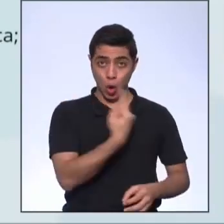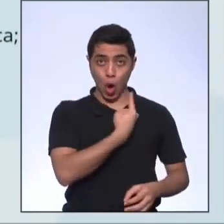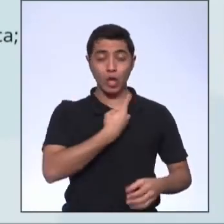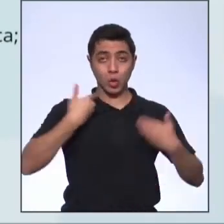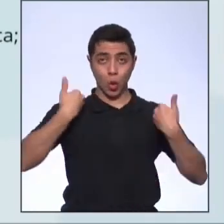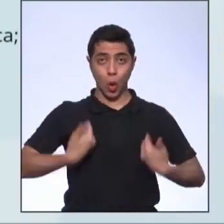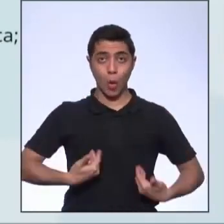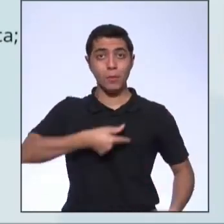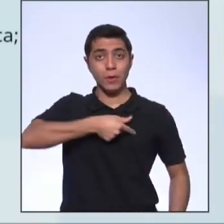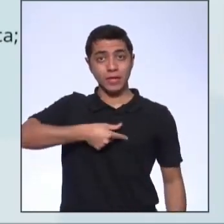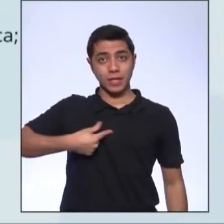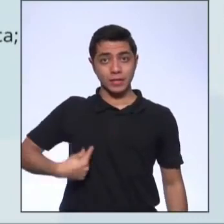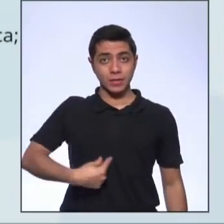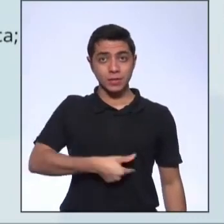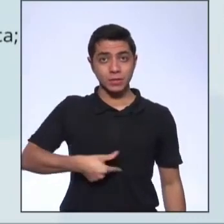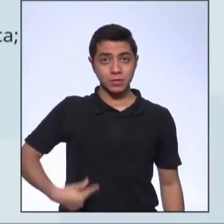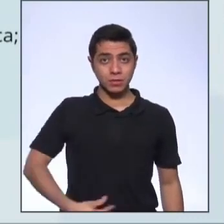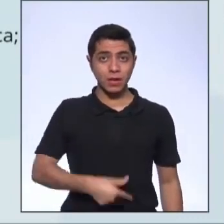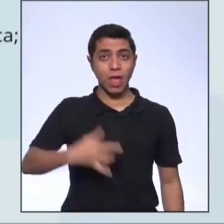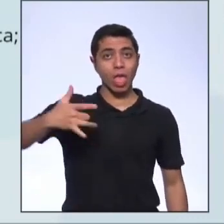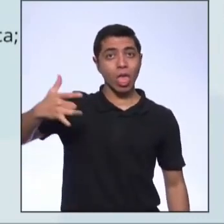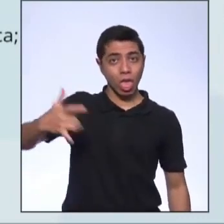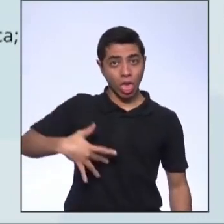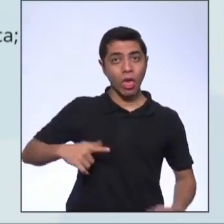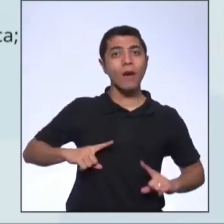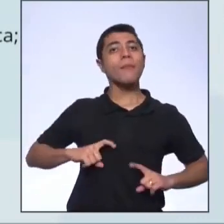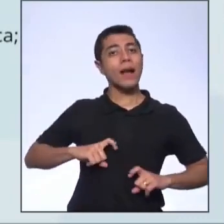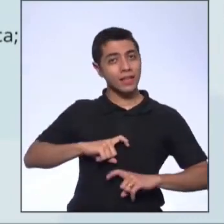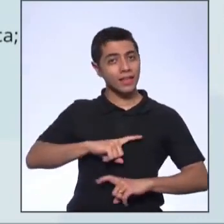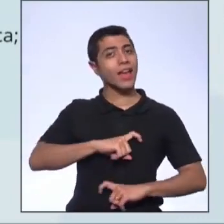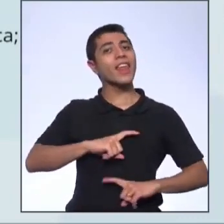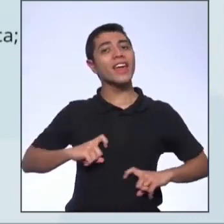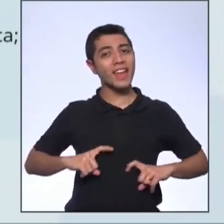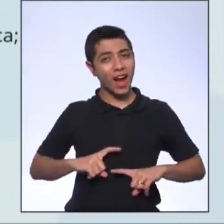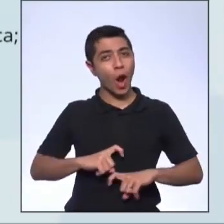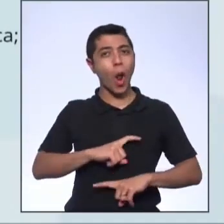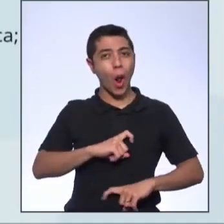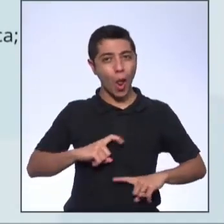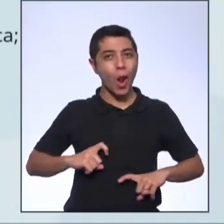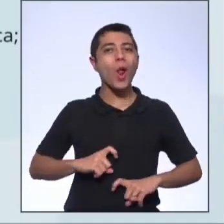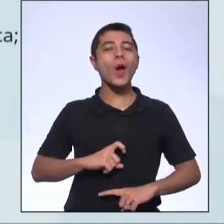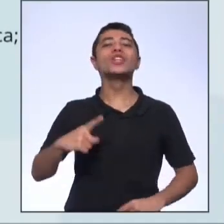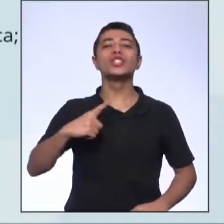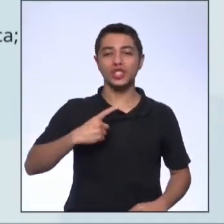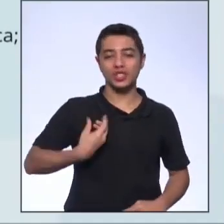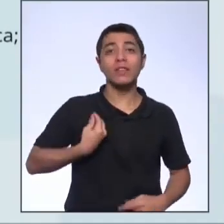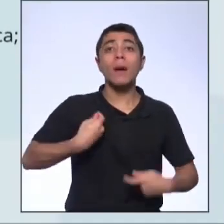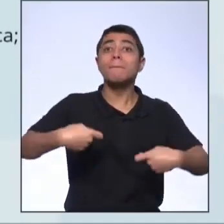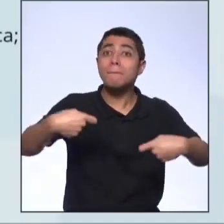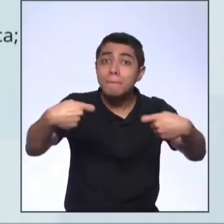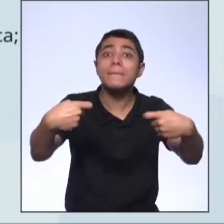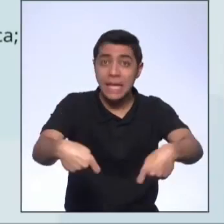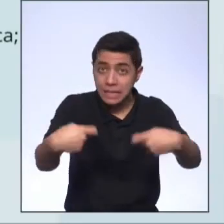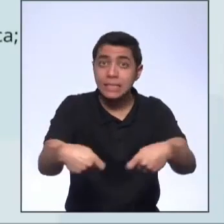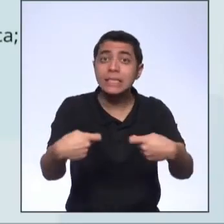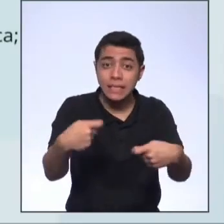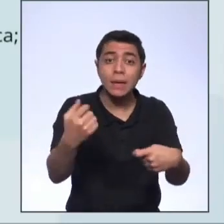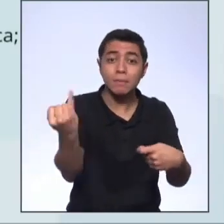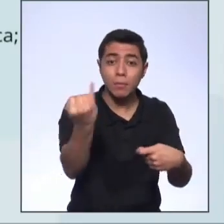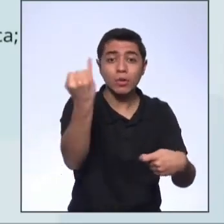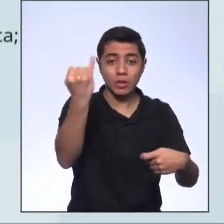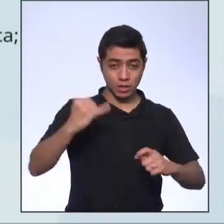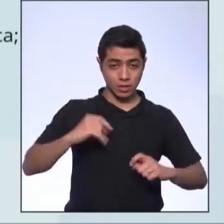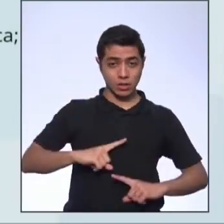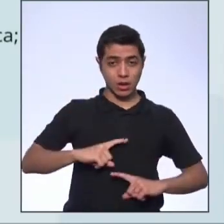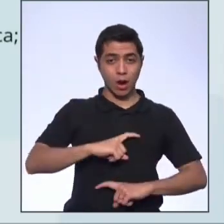de nutrientes, né, Aline? Isso. Tem associação aí de bactérias com raízes de plantas que vão disponibilizar,